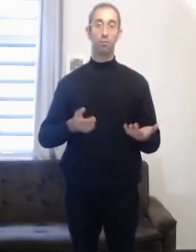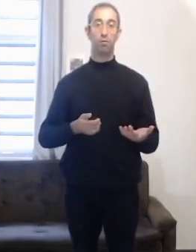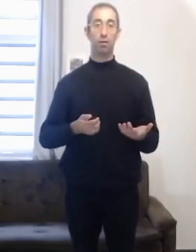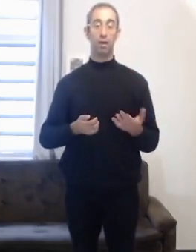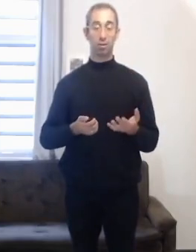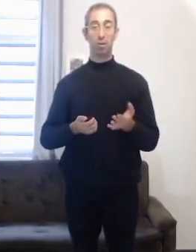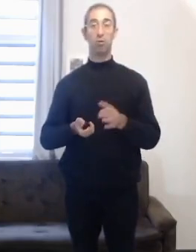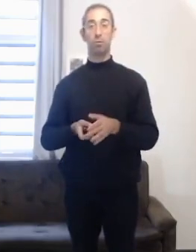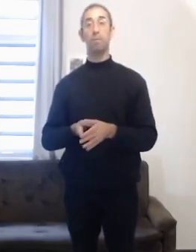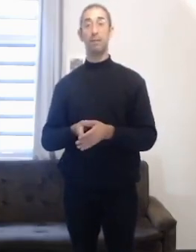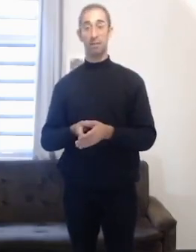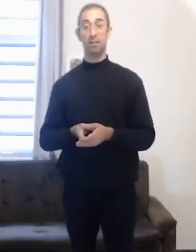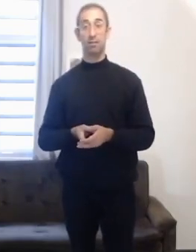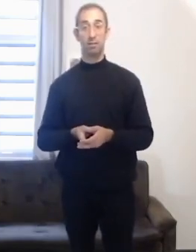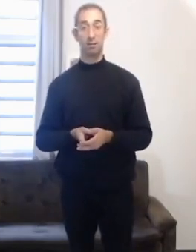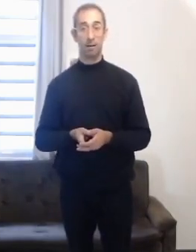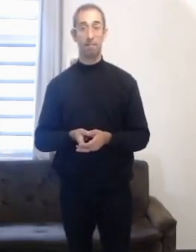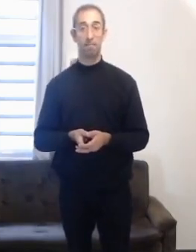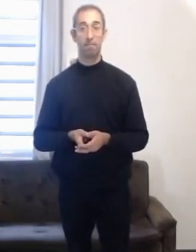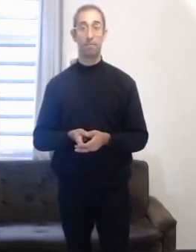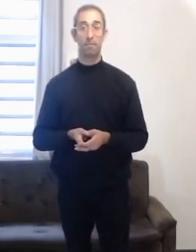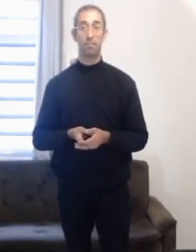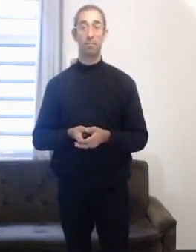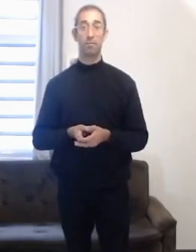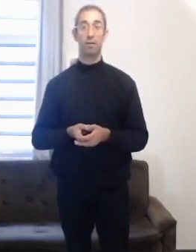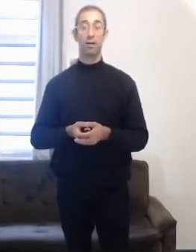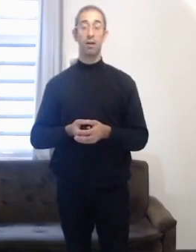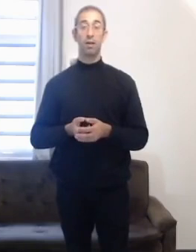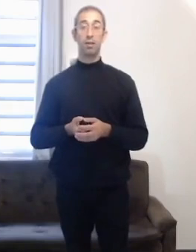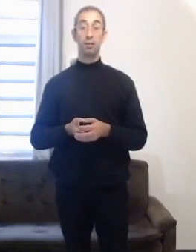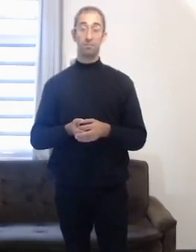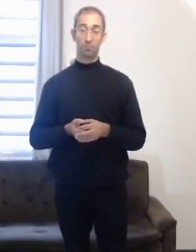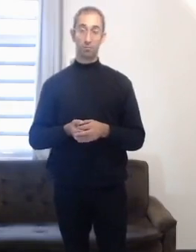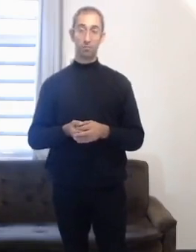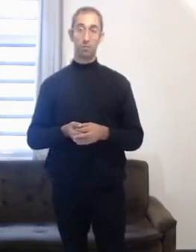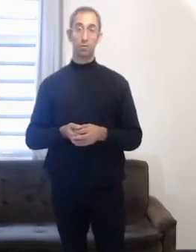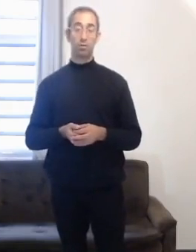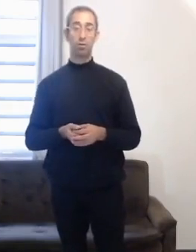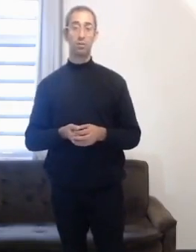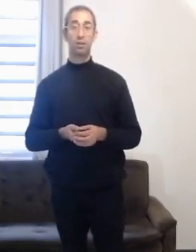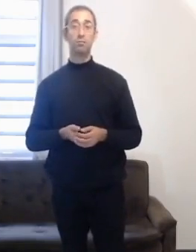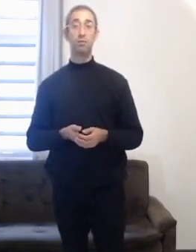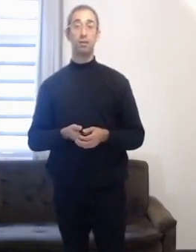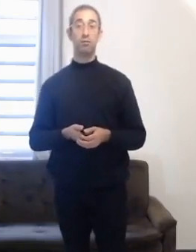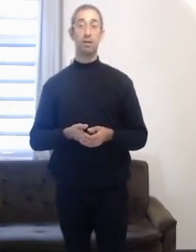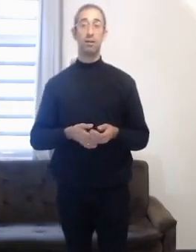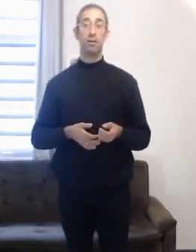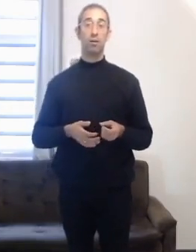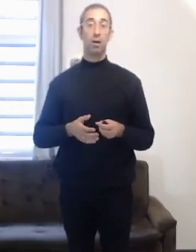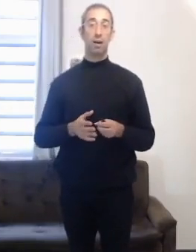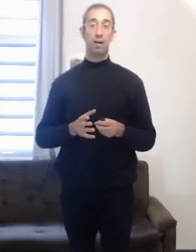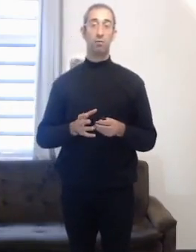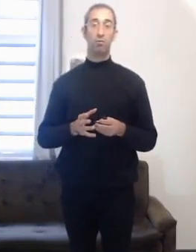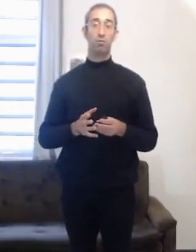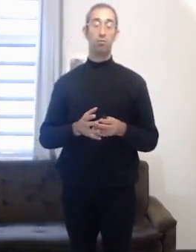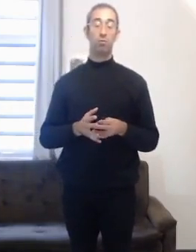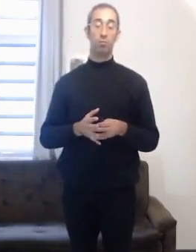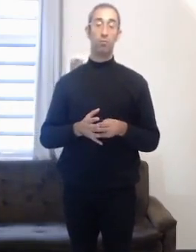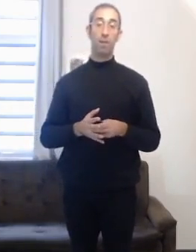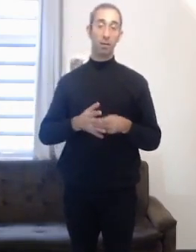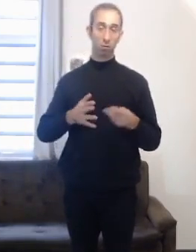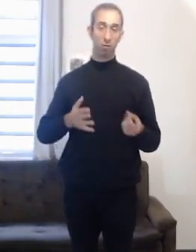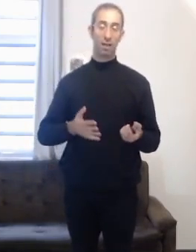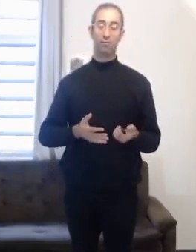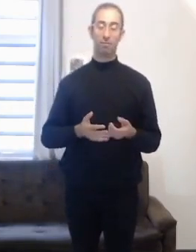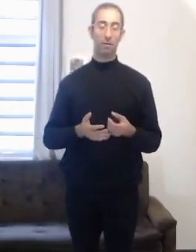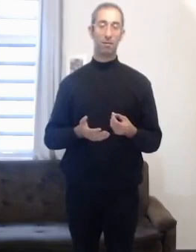hipótese, né? Por artigo ou por pesquisa, tá? E nós temos, então, né,